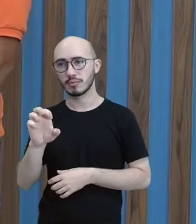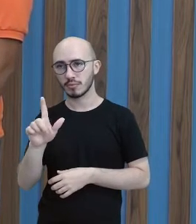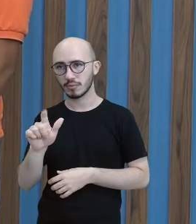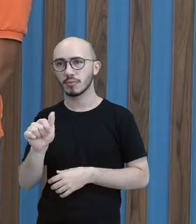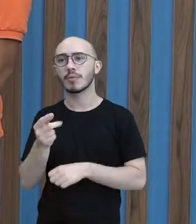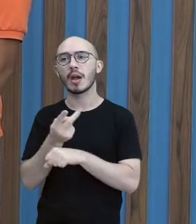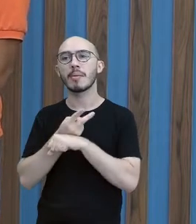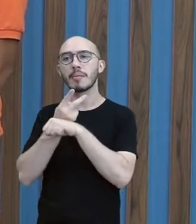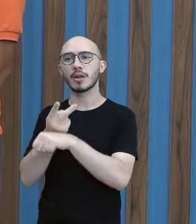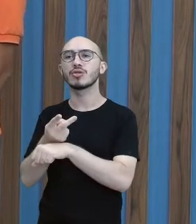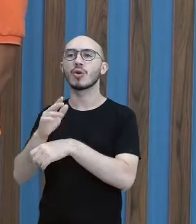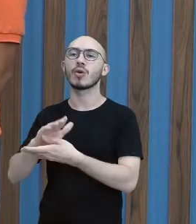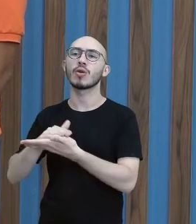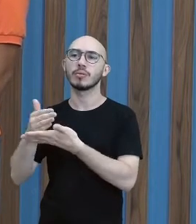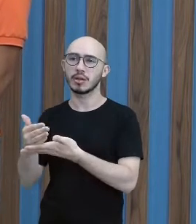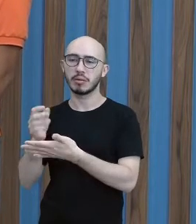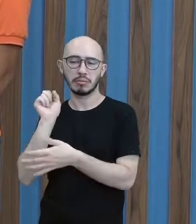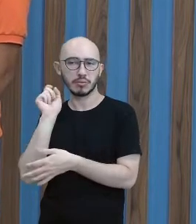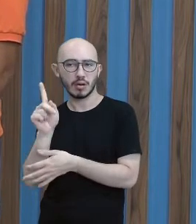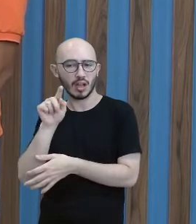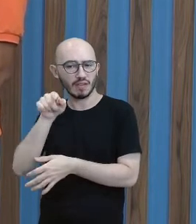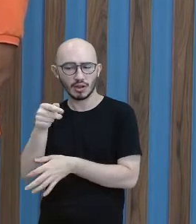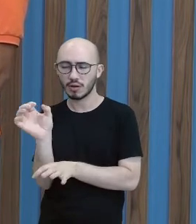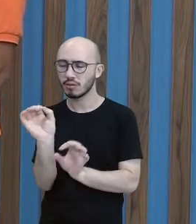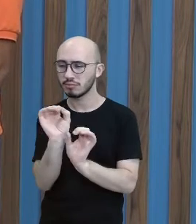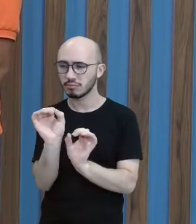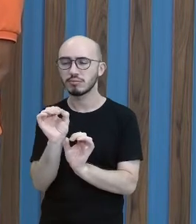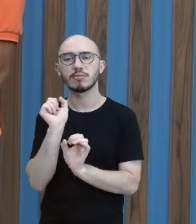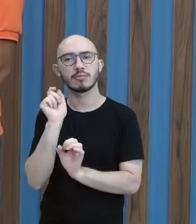correto? Sem vírgula. Marcela emprestou